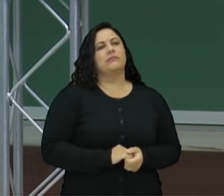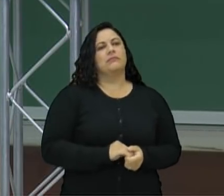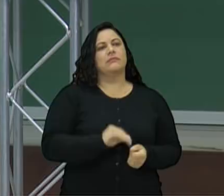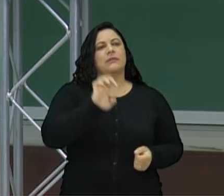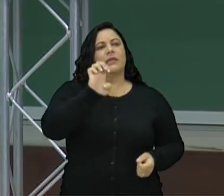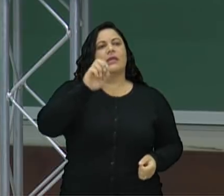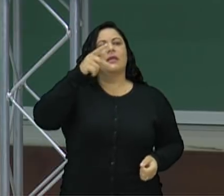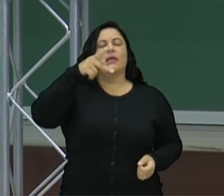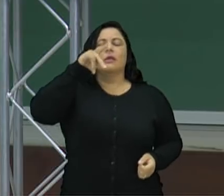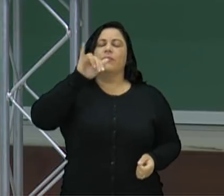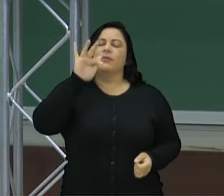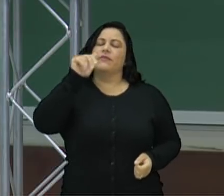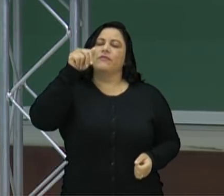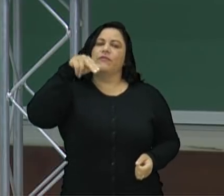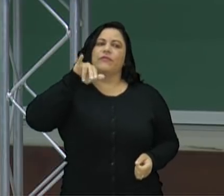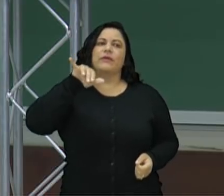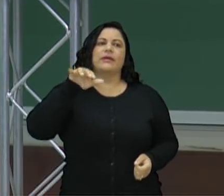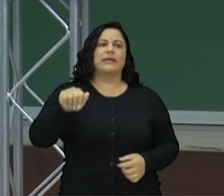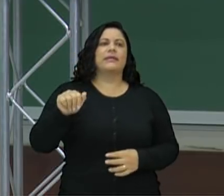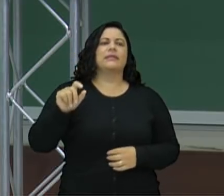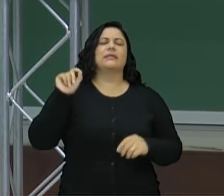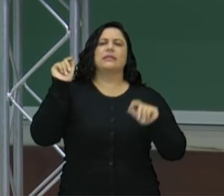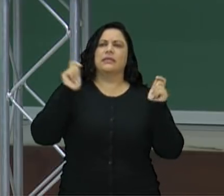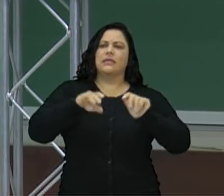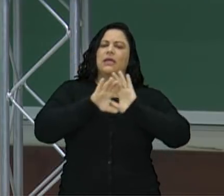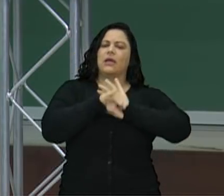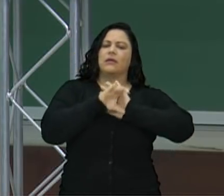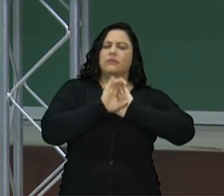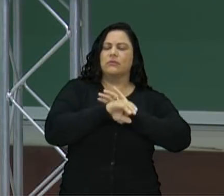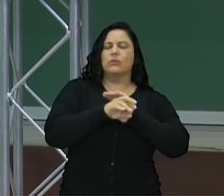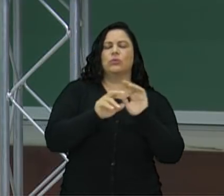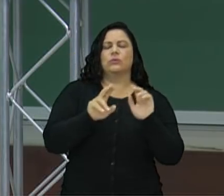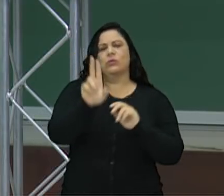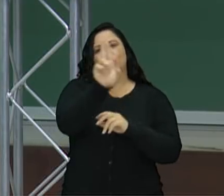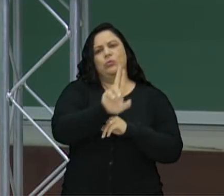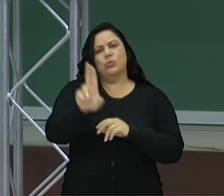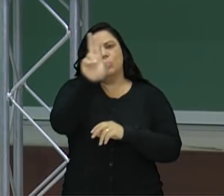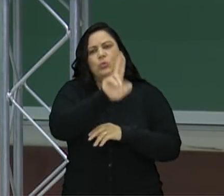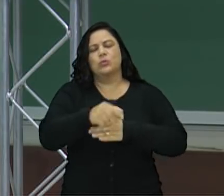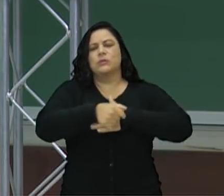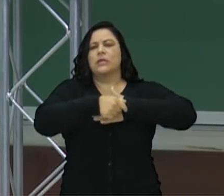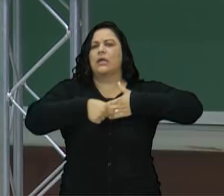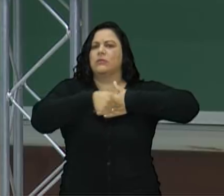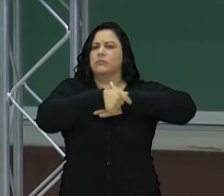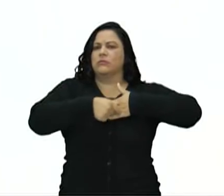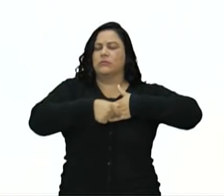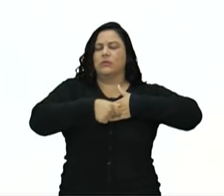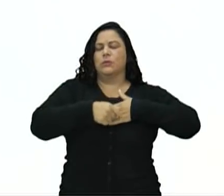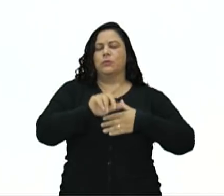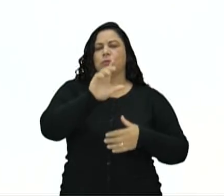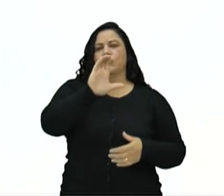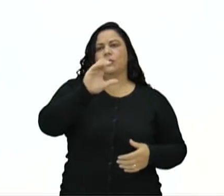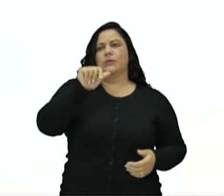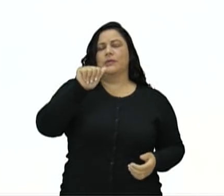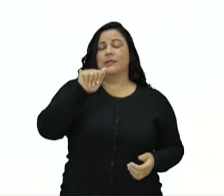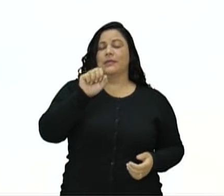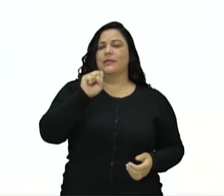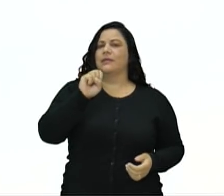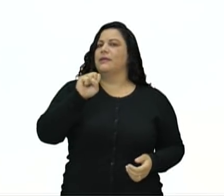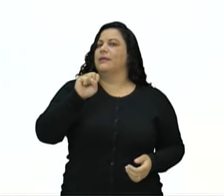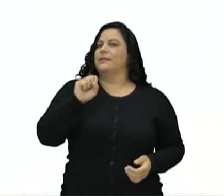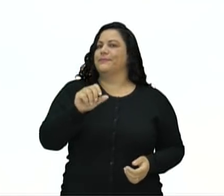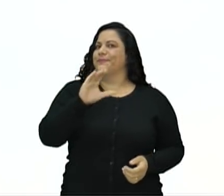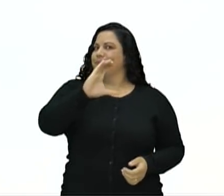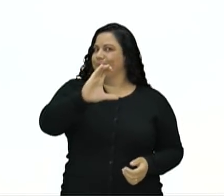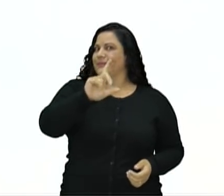epifania, que é um conceito utilizado muito nos contos da Clarice Lispector, como a gente viu, né, nas aulas anteriores. Então, na obra da Clarice, a epifania